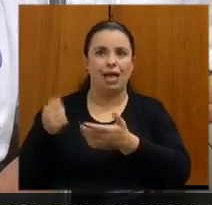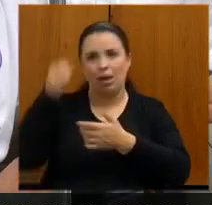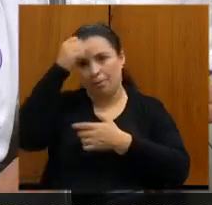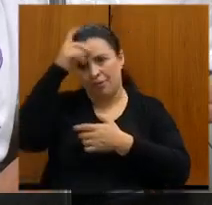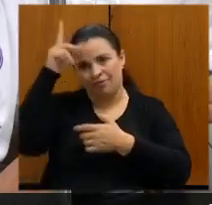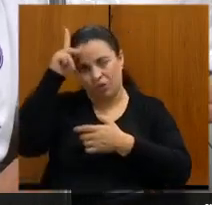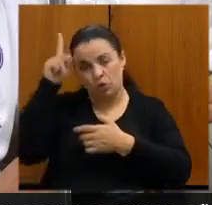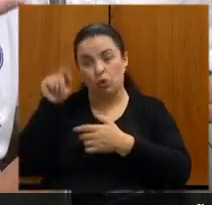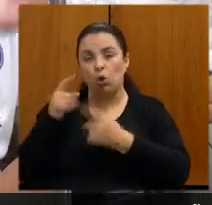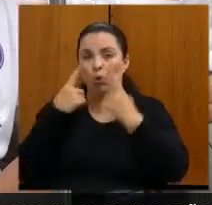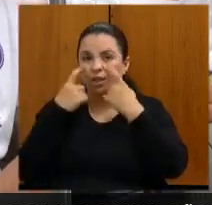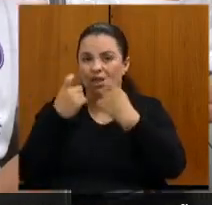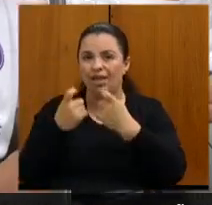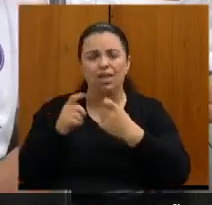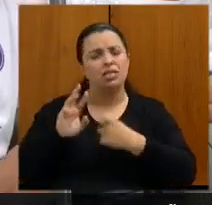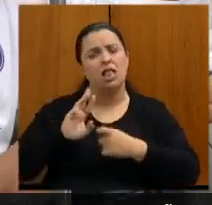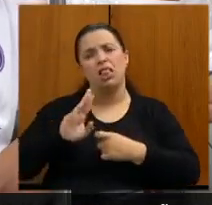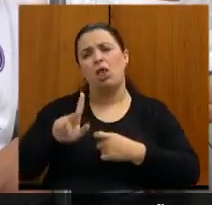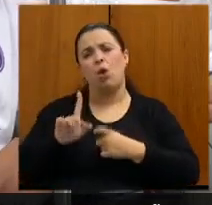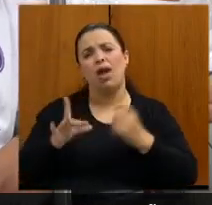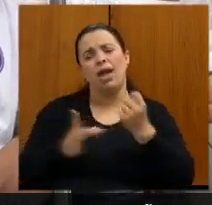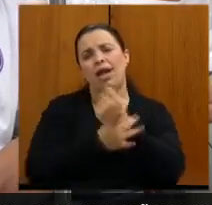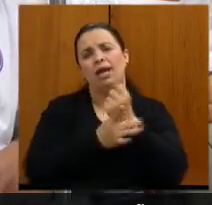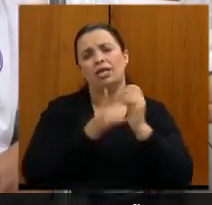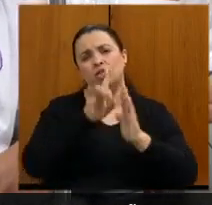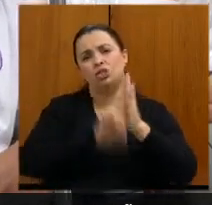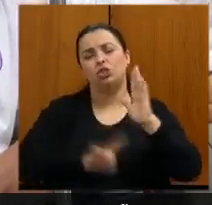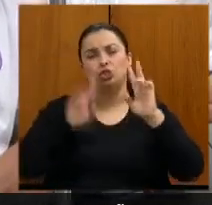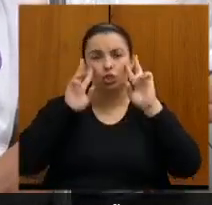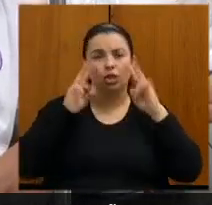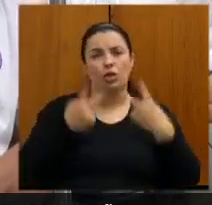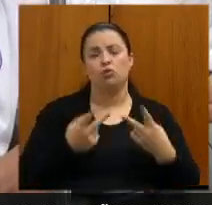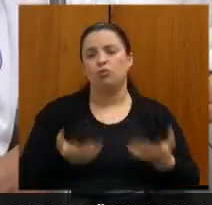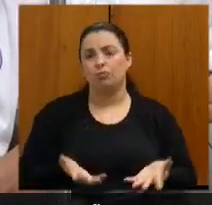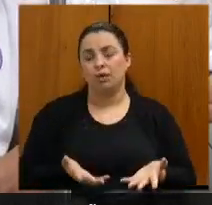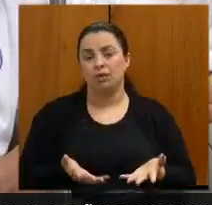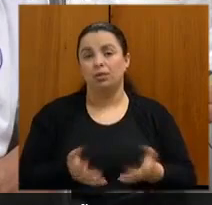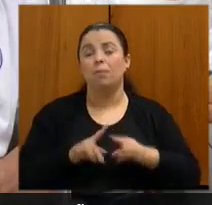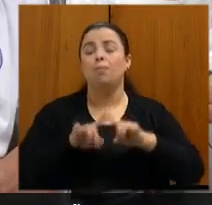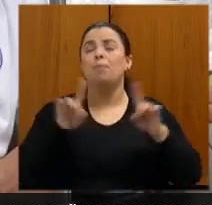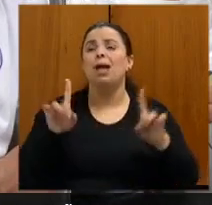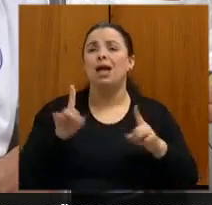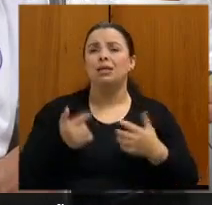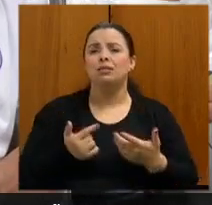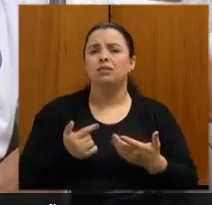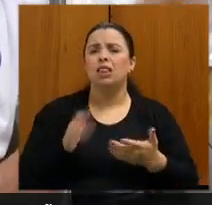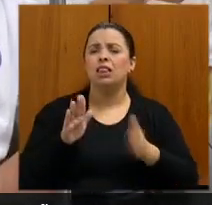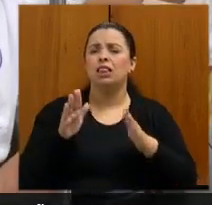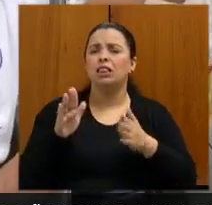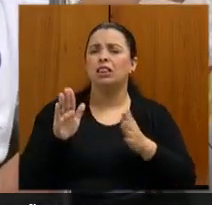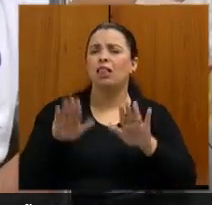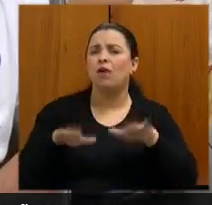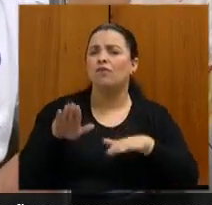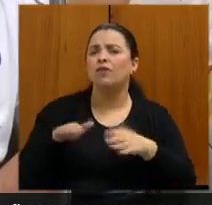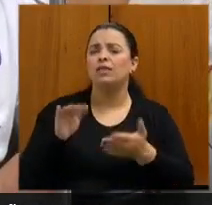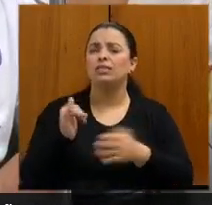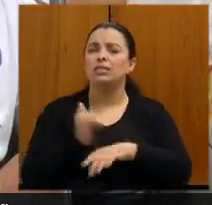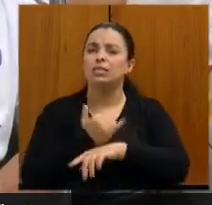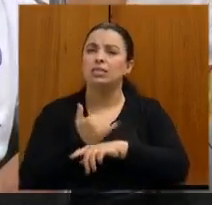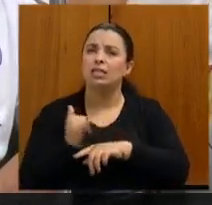que se fosse isso já bastava não precisava de argumento mas talvez mecanismos e ferramentas que diz o